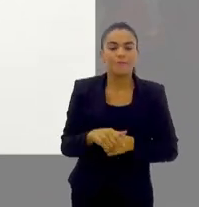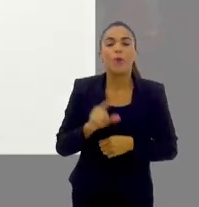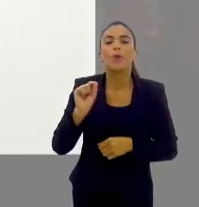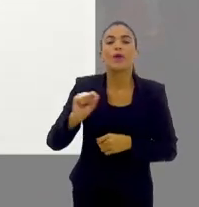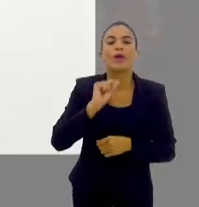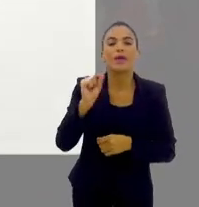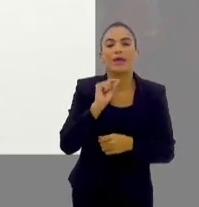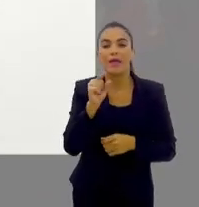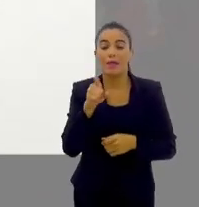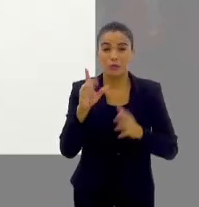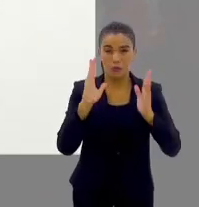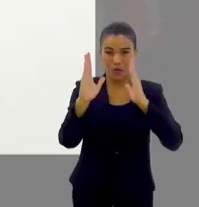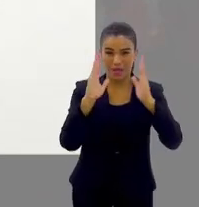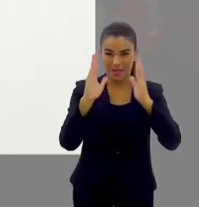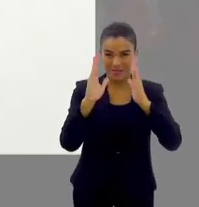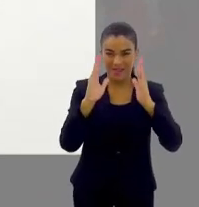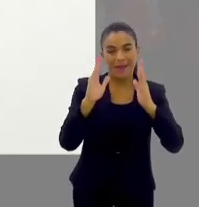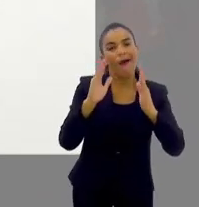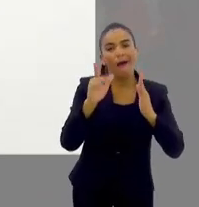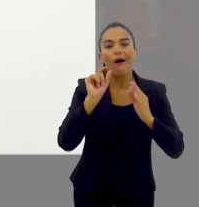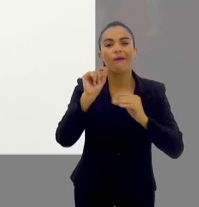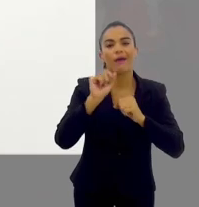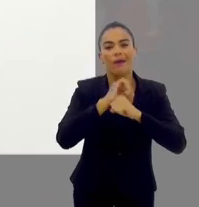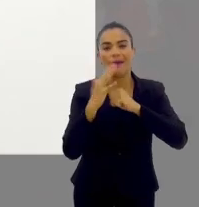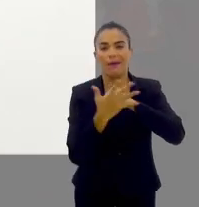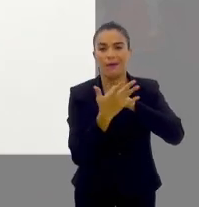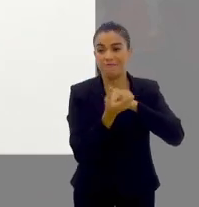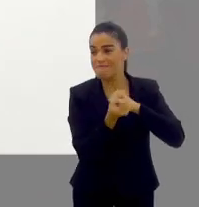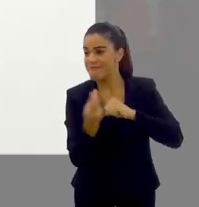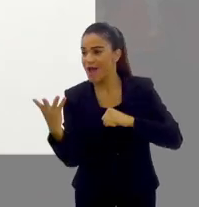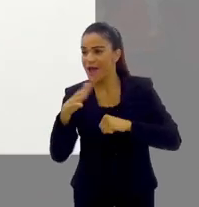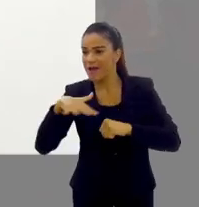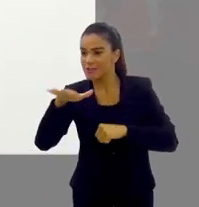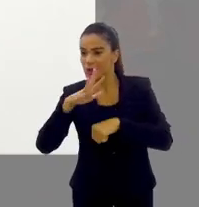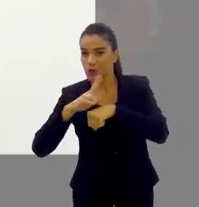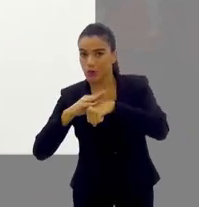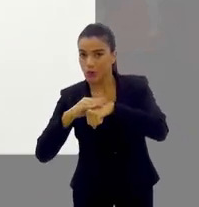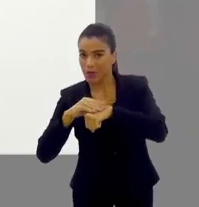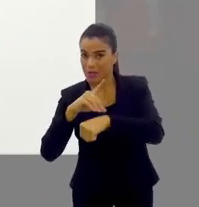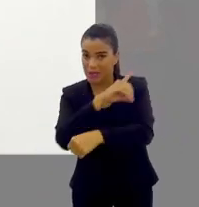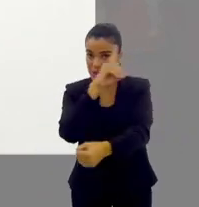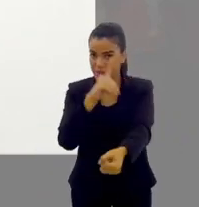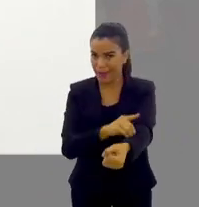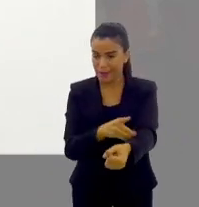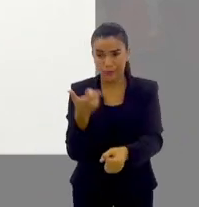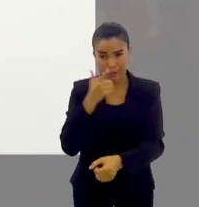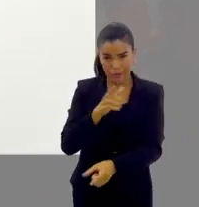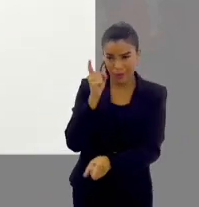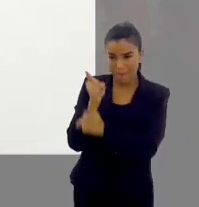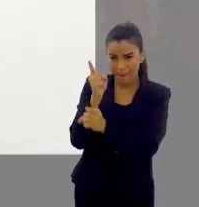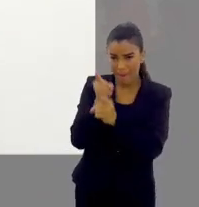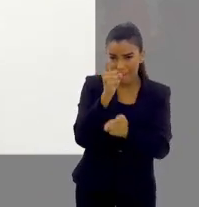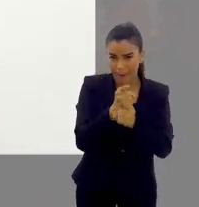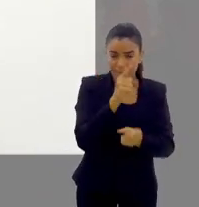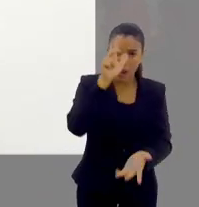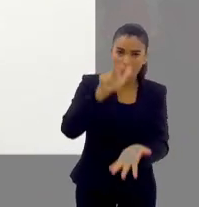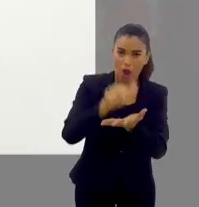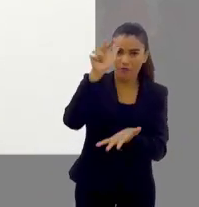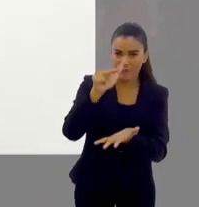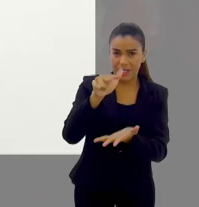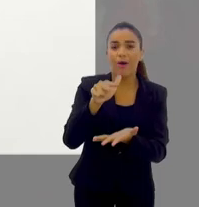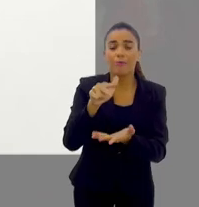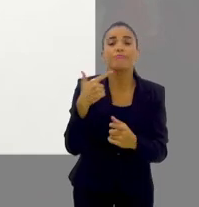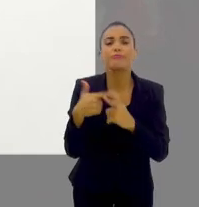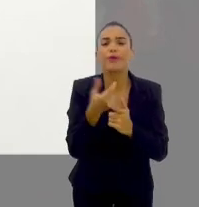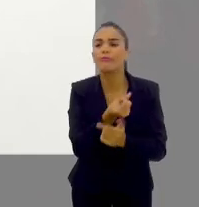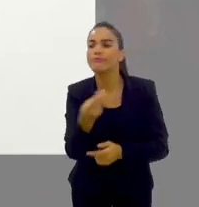de subdiagnóstico, né? Durante a pandemia, muitos casos de dengue podem ser que não foram diagnosticados de forma oficial.